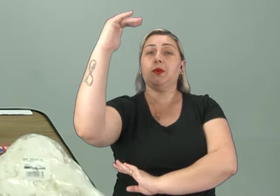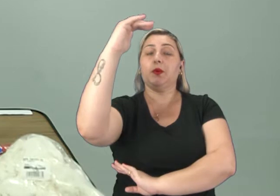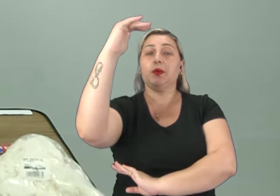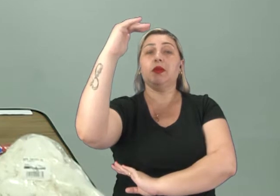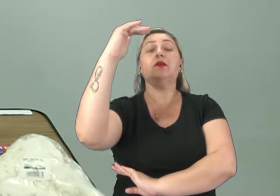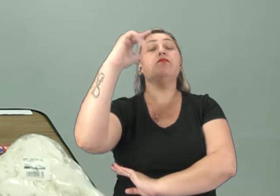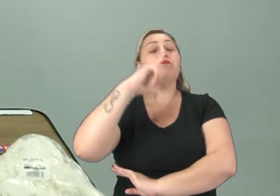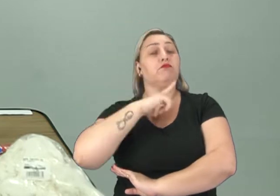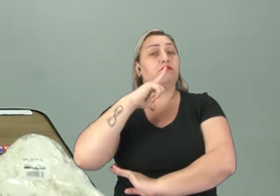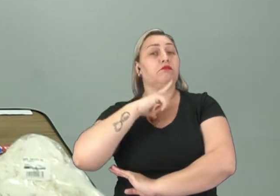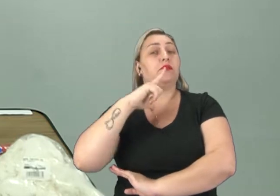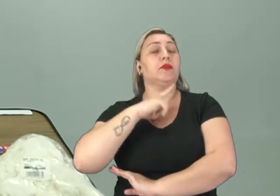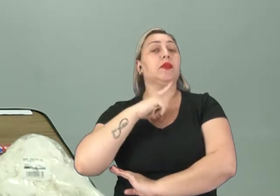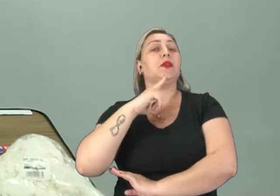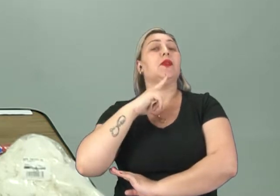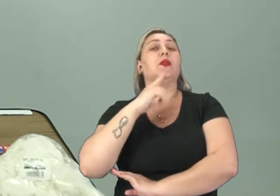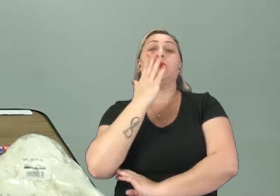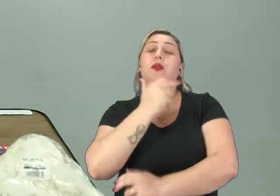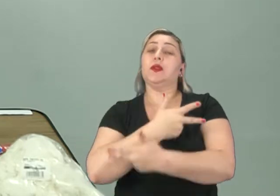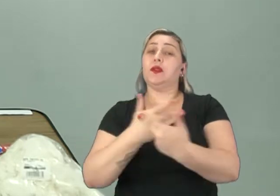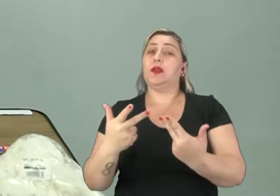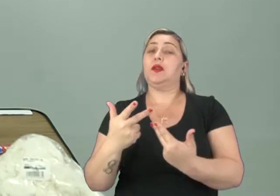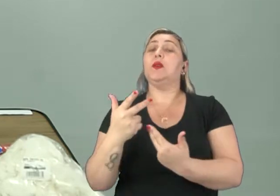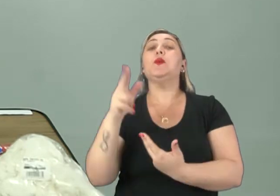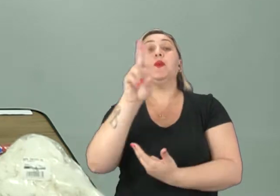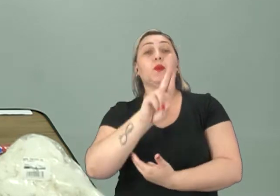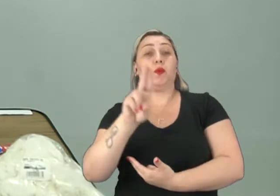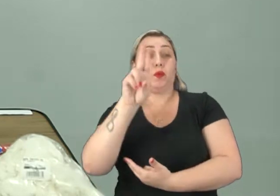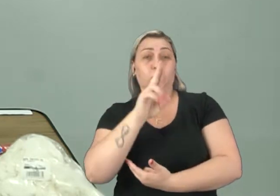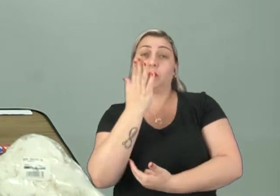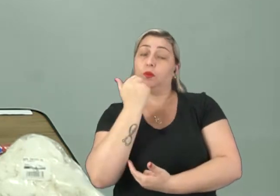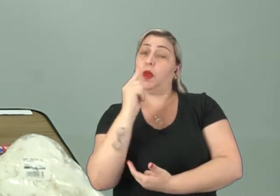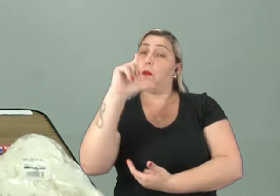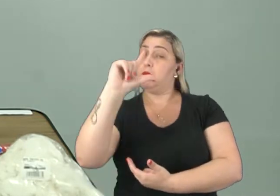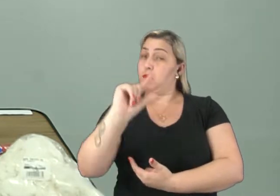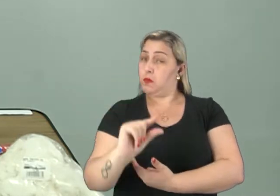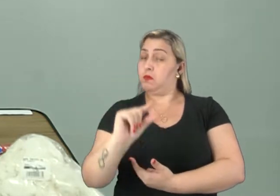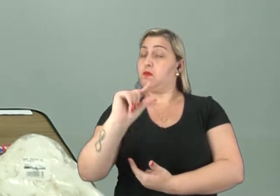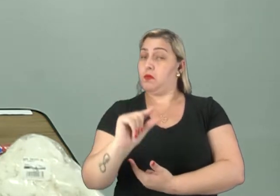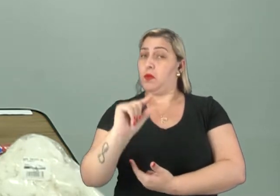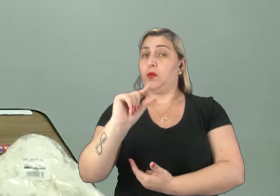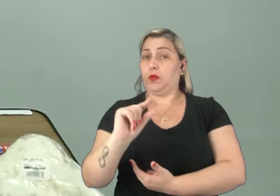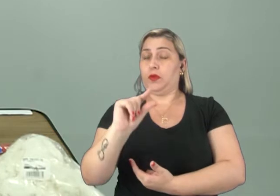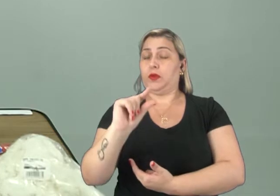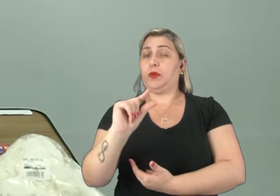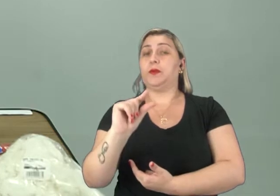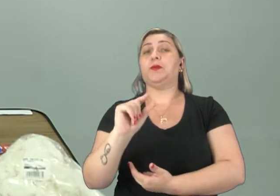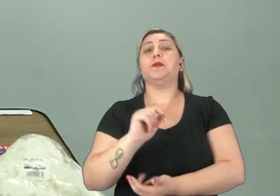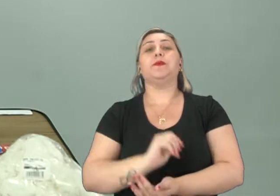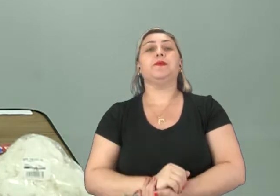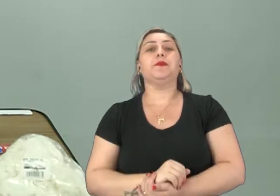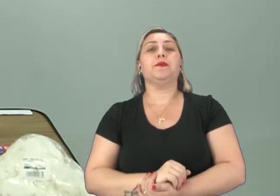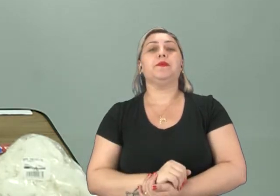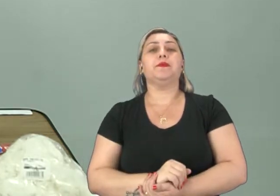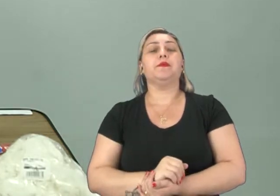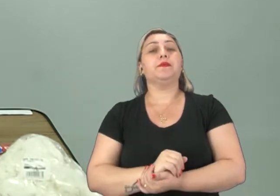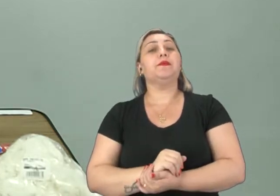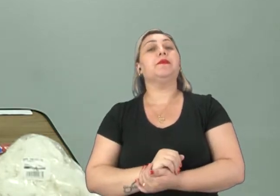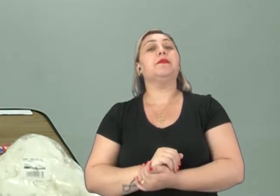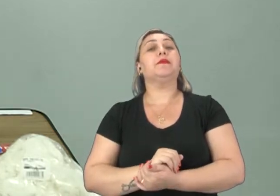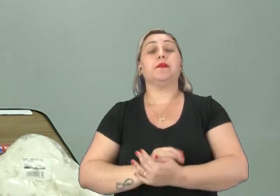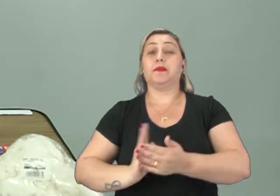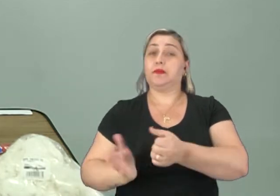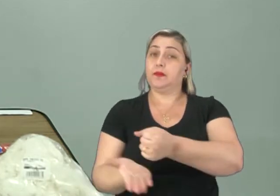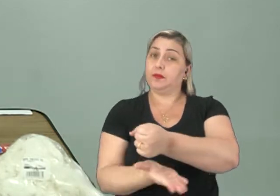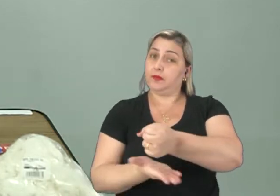dela estavam os alimentos que a gente deve consumir em menos quantidade ou até em menos vezes. E na